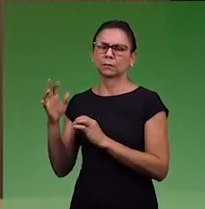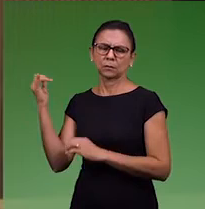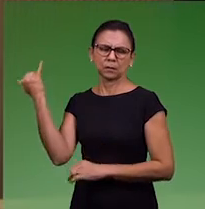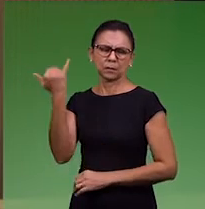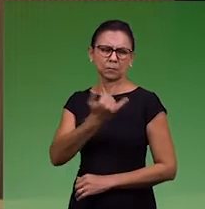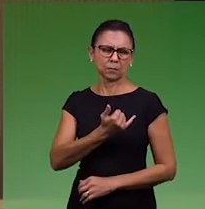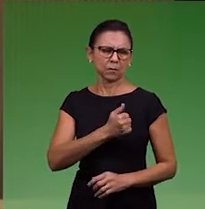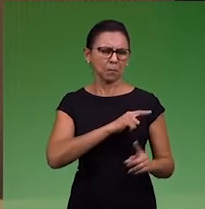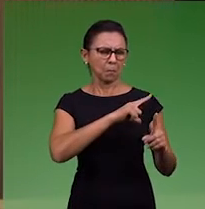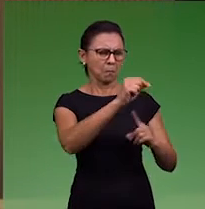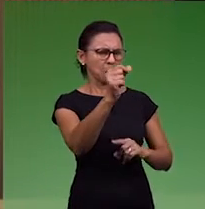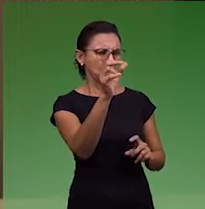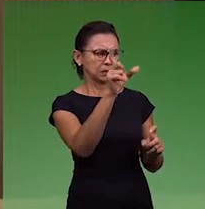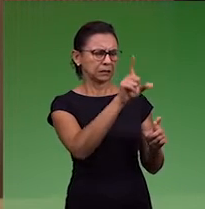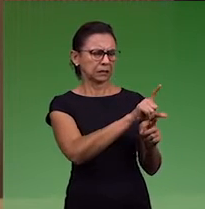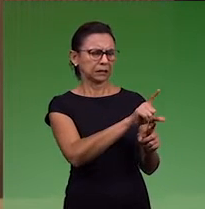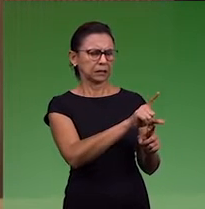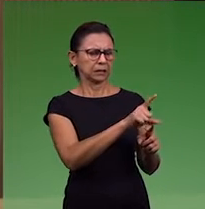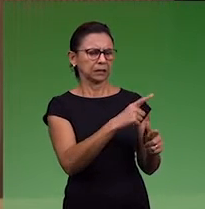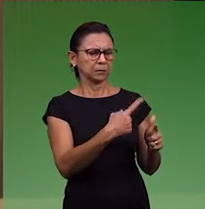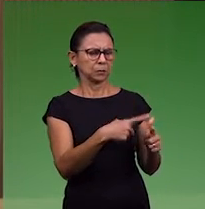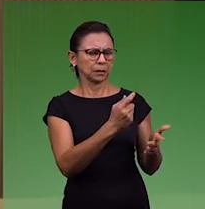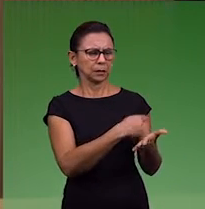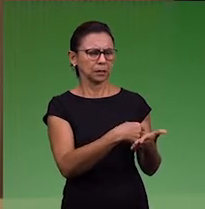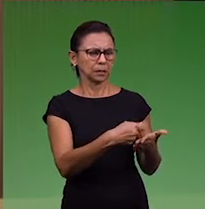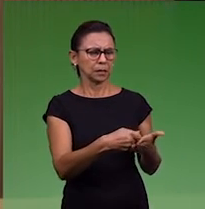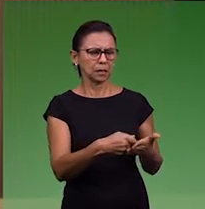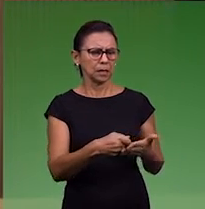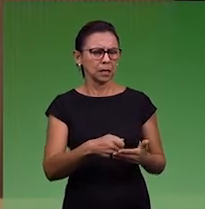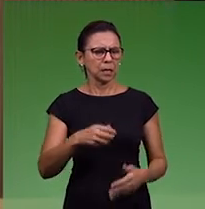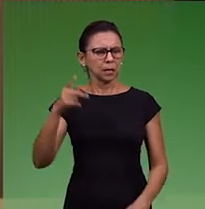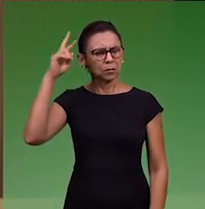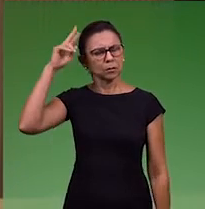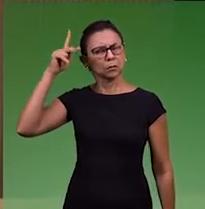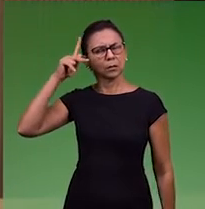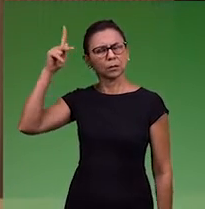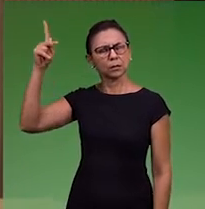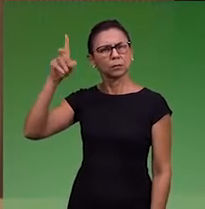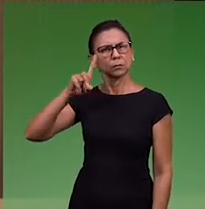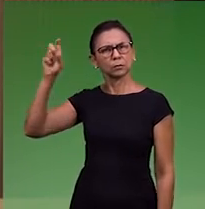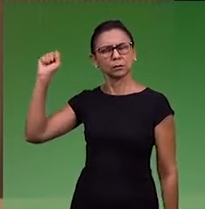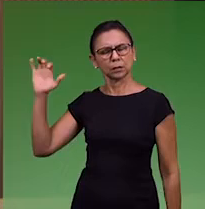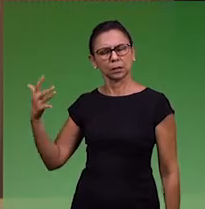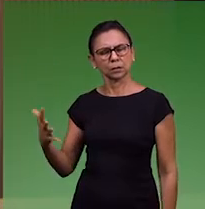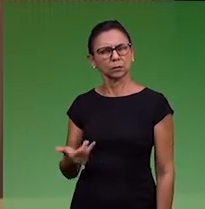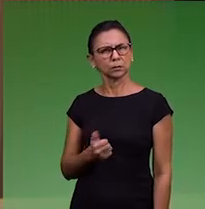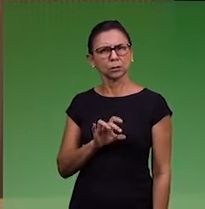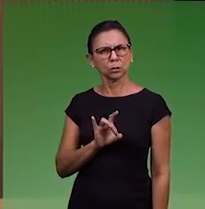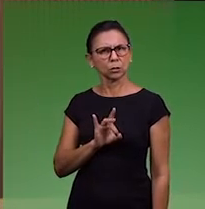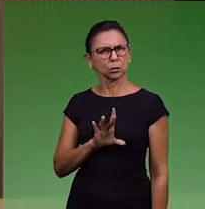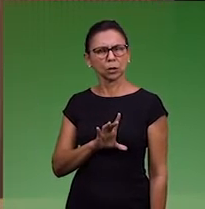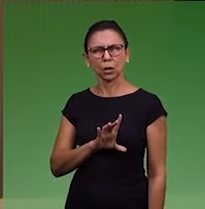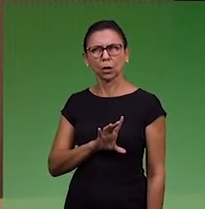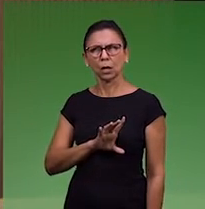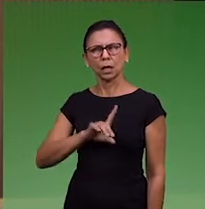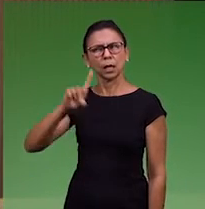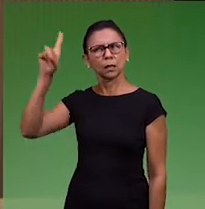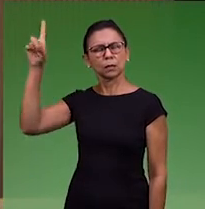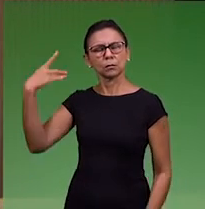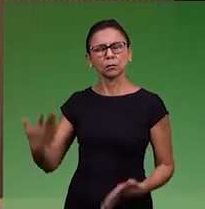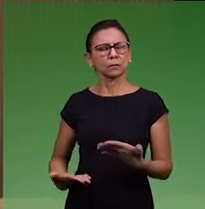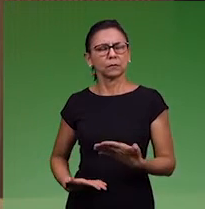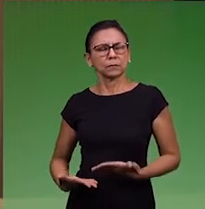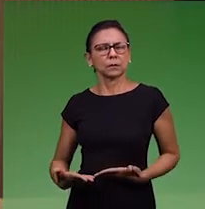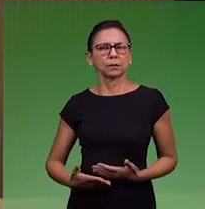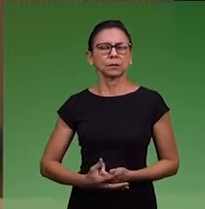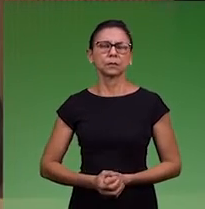vai-te, Satanás, porque está escrito, ao Senhor teu Deus adorarás e só a Ele